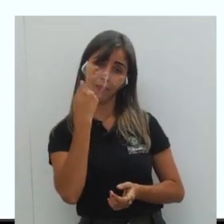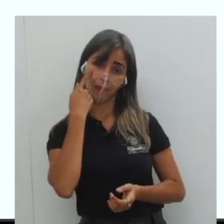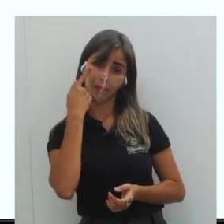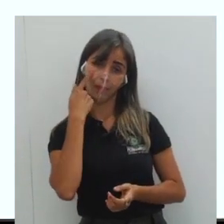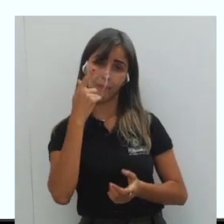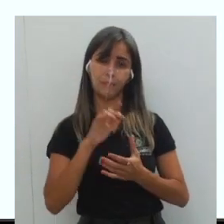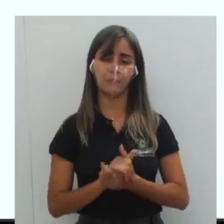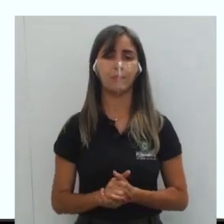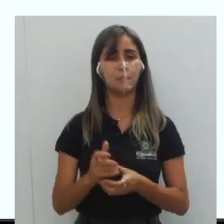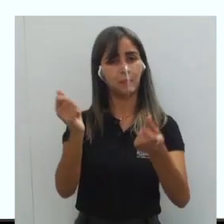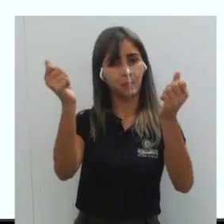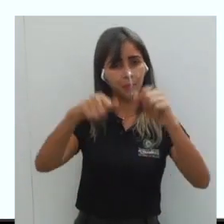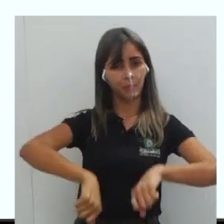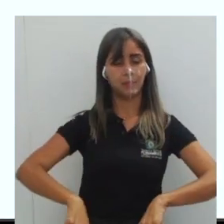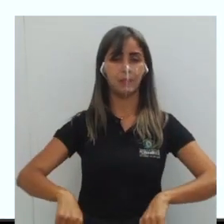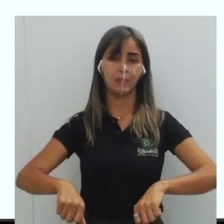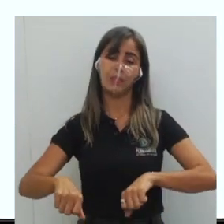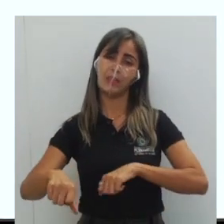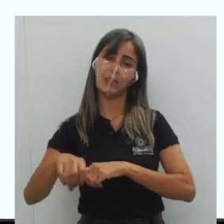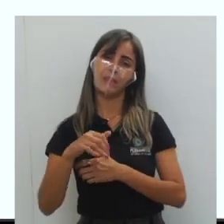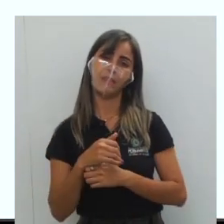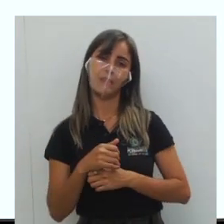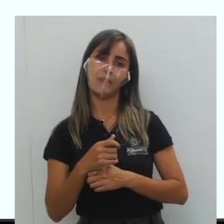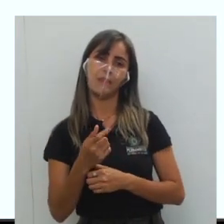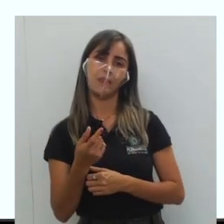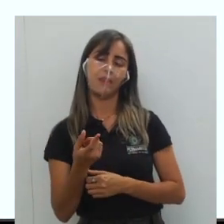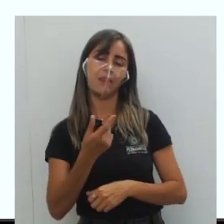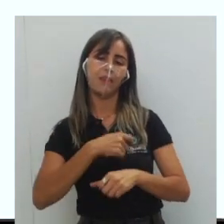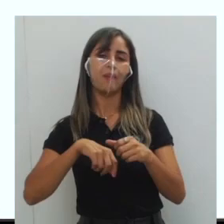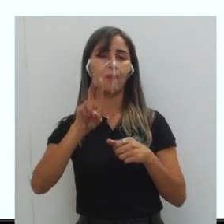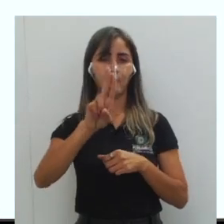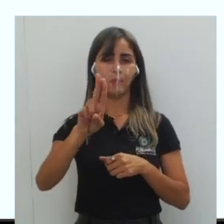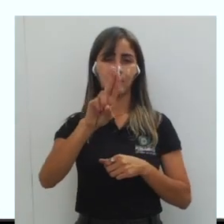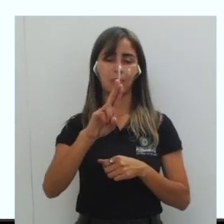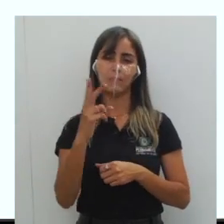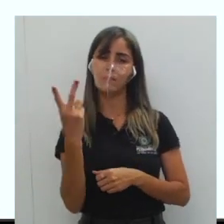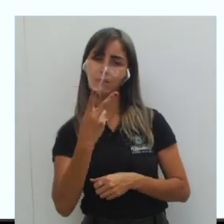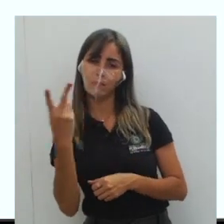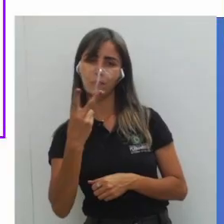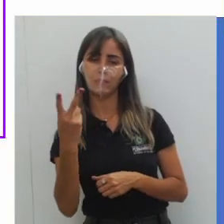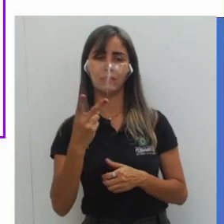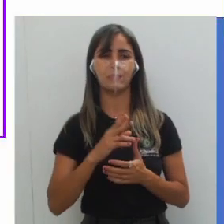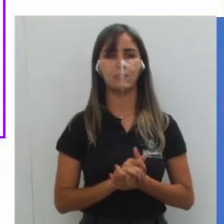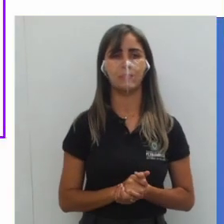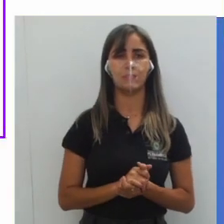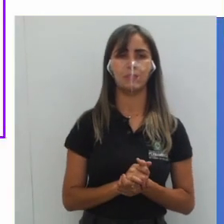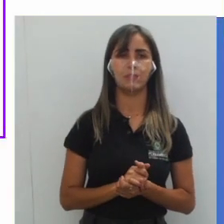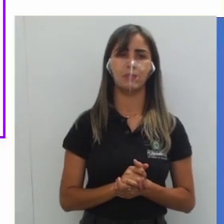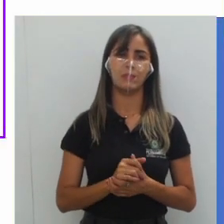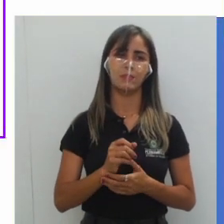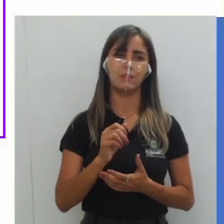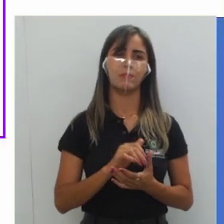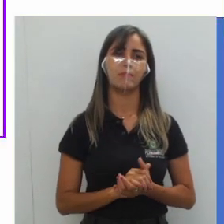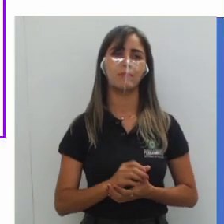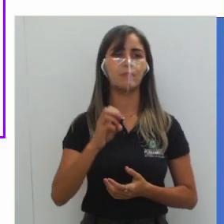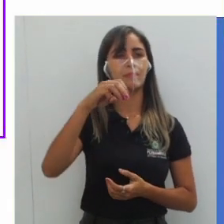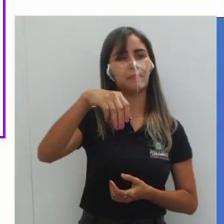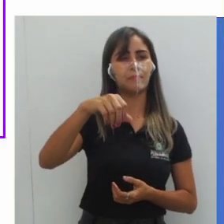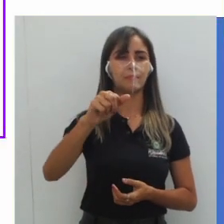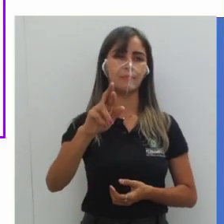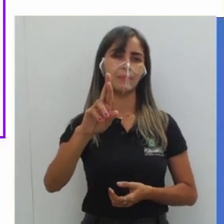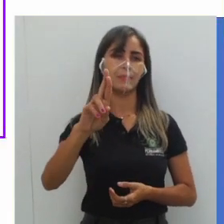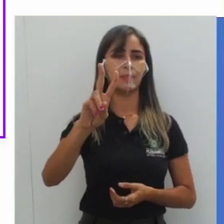exemplos que a gente viu, né? A gente pode mesclar entre um e outro, criando duas sentenças. Marvel is